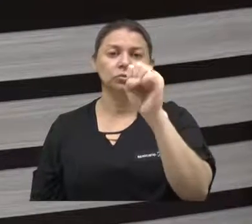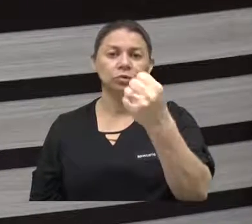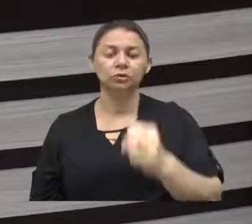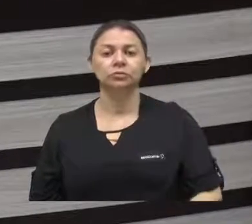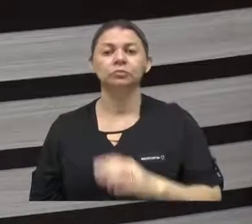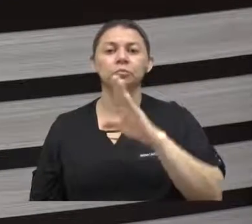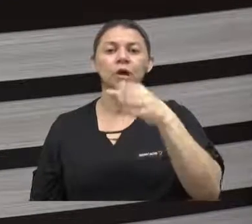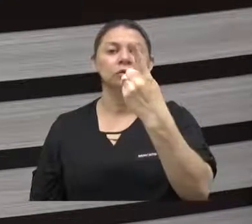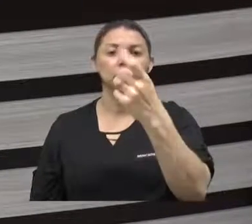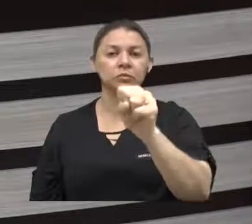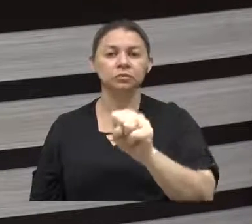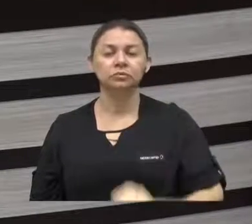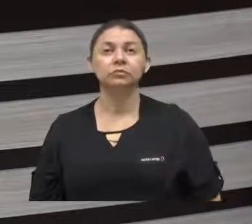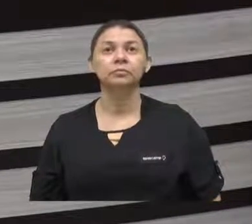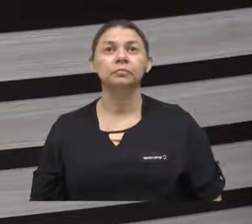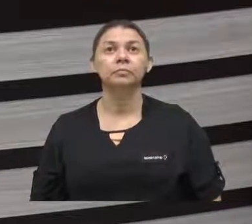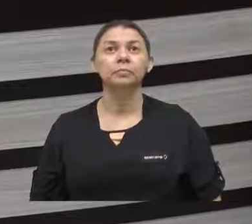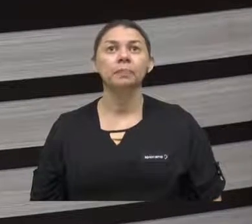57448/2018.